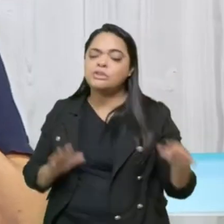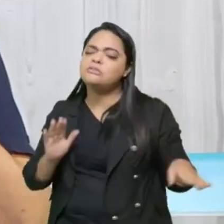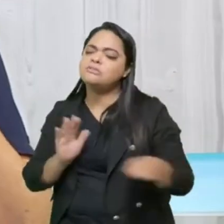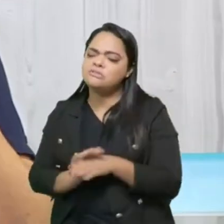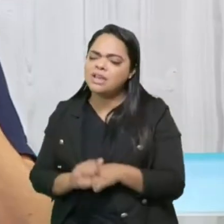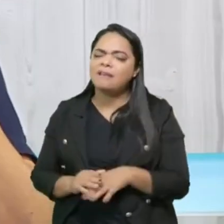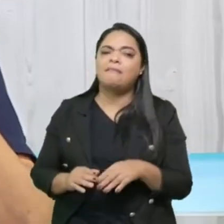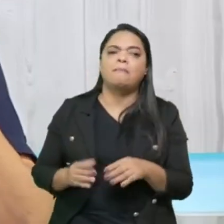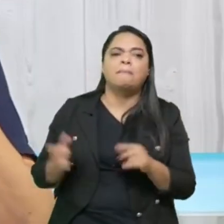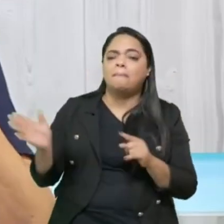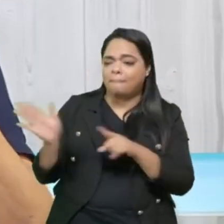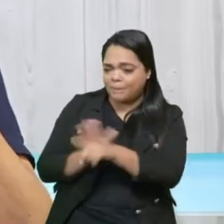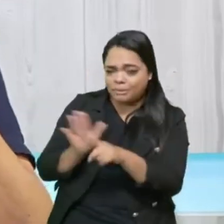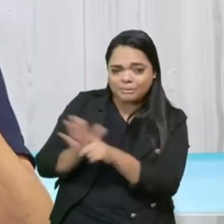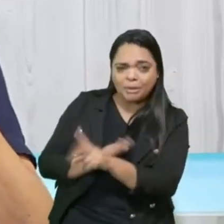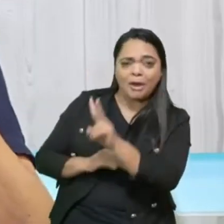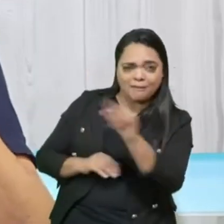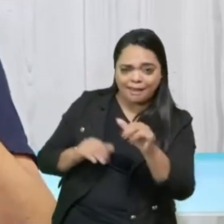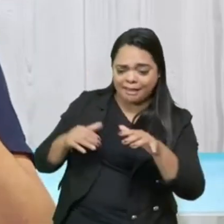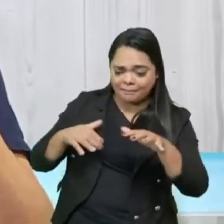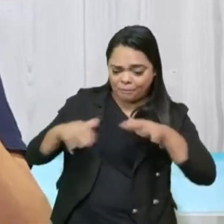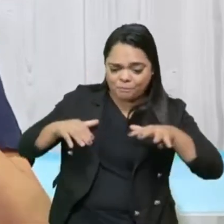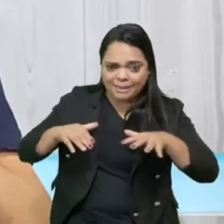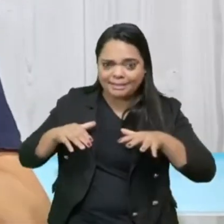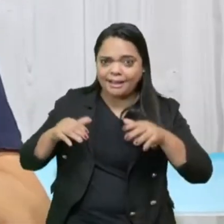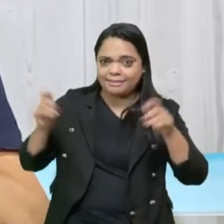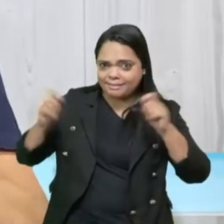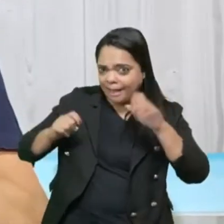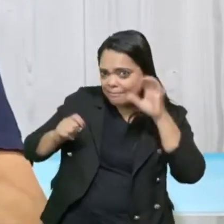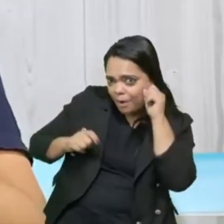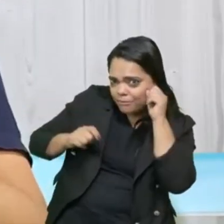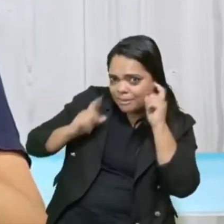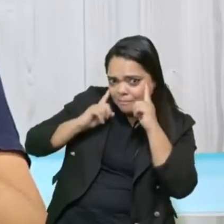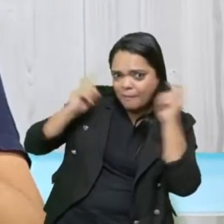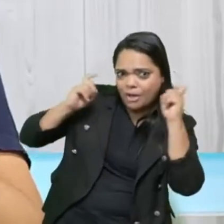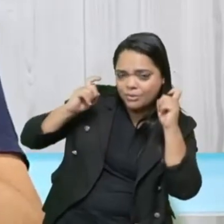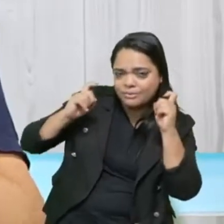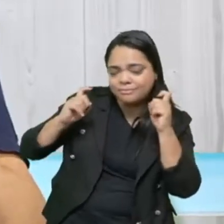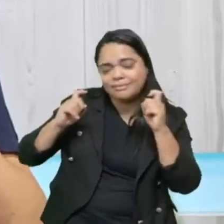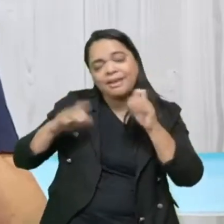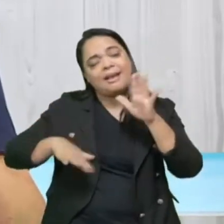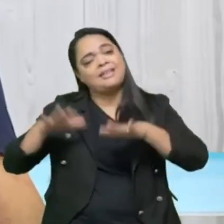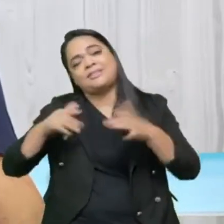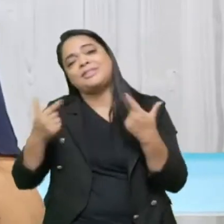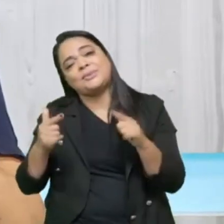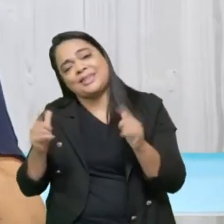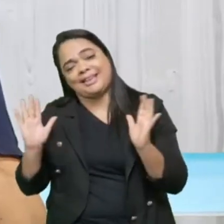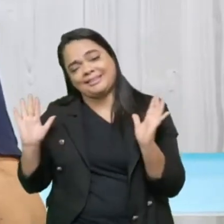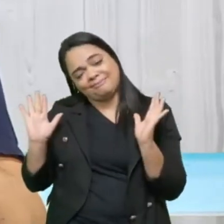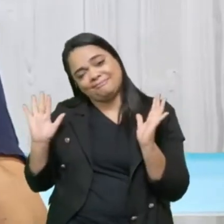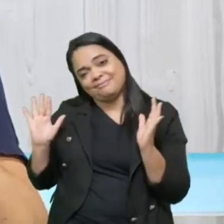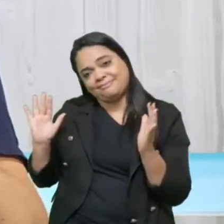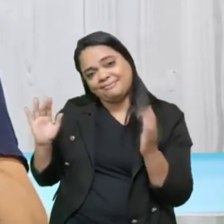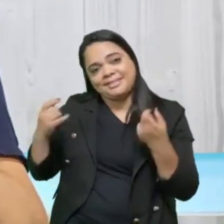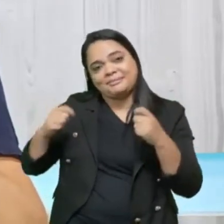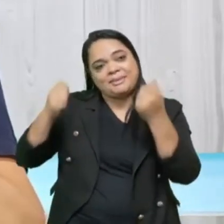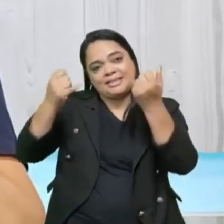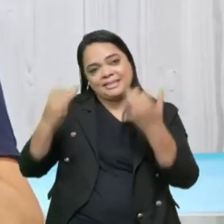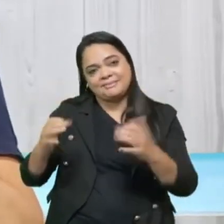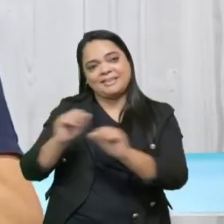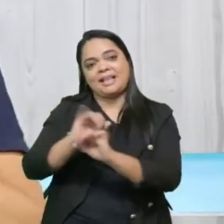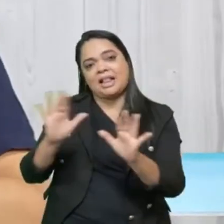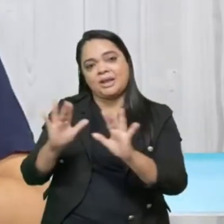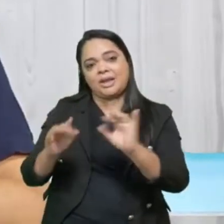vezes, procurando, né, ouvir esses estalidos, mas é algo que nem sempre acontece. É bom deixar isso claro, que